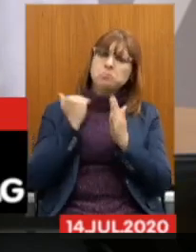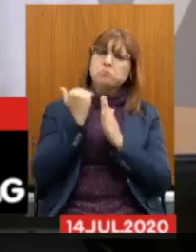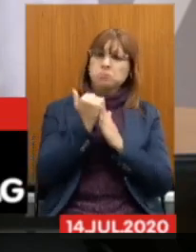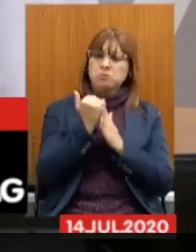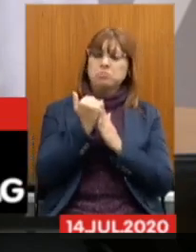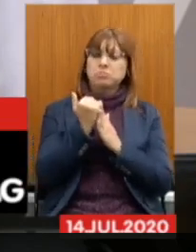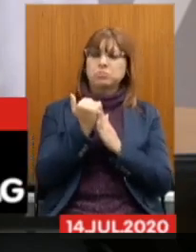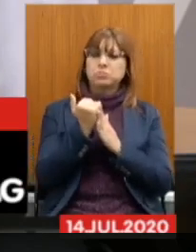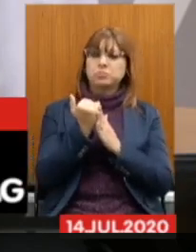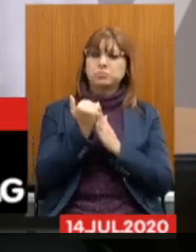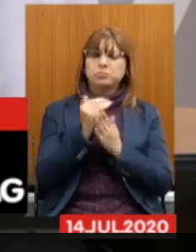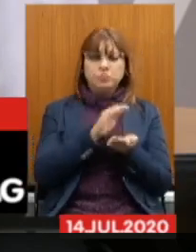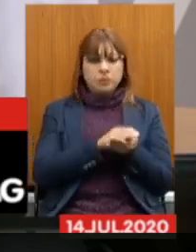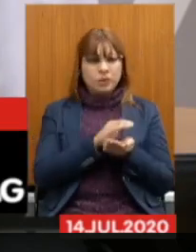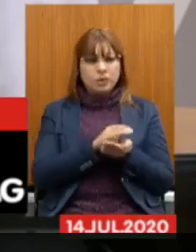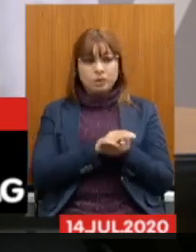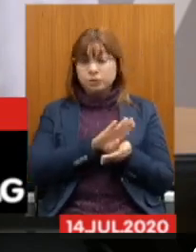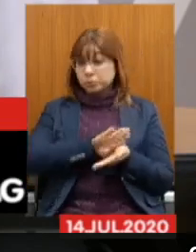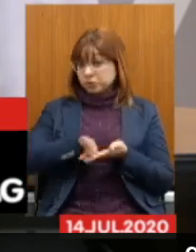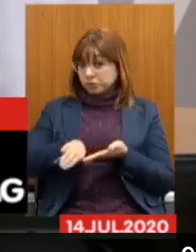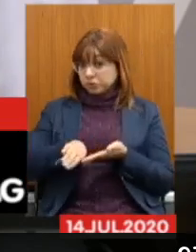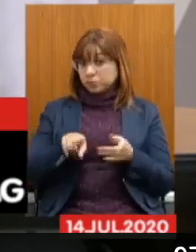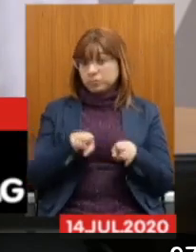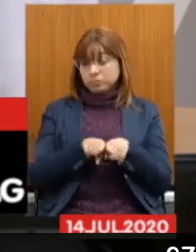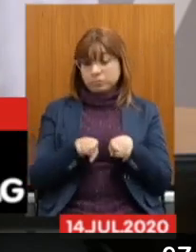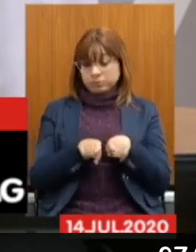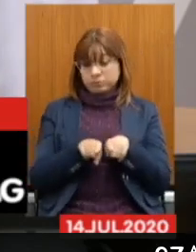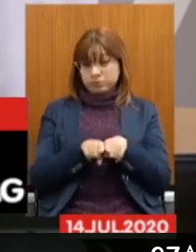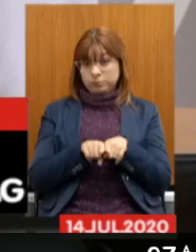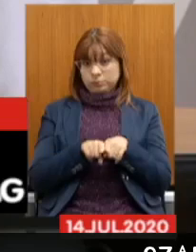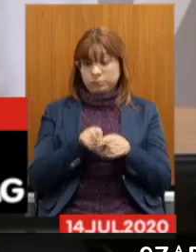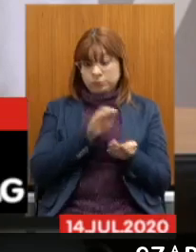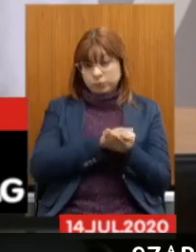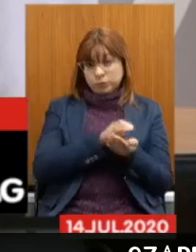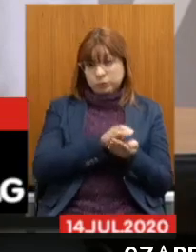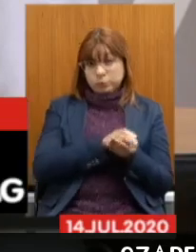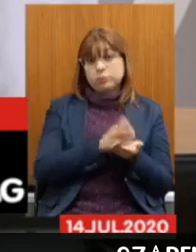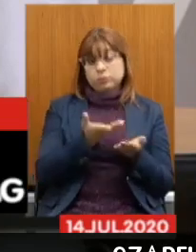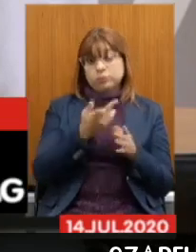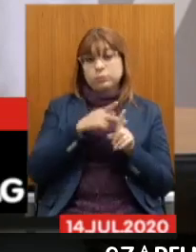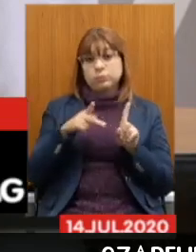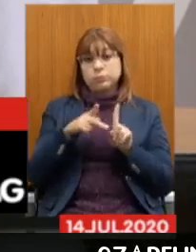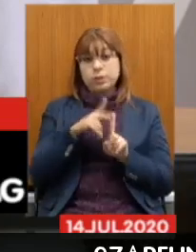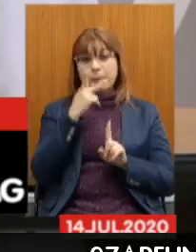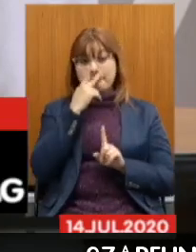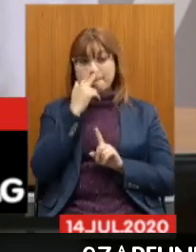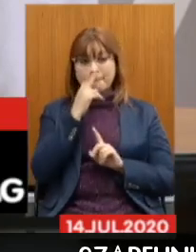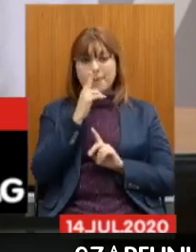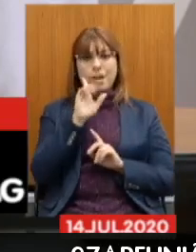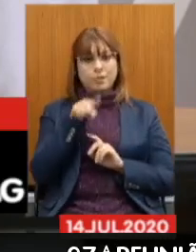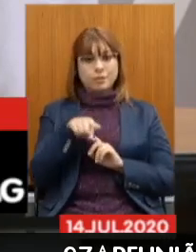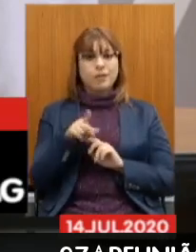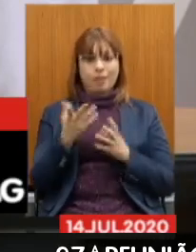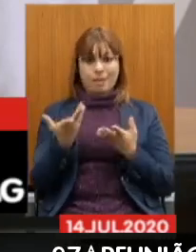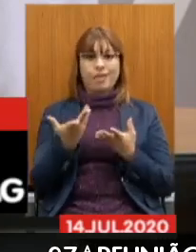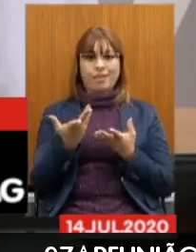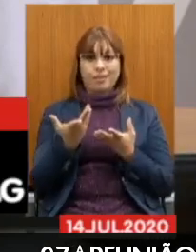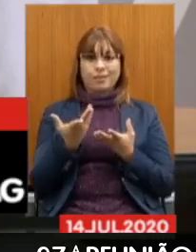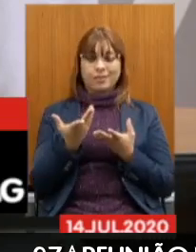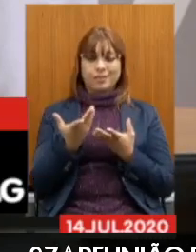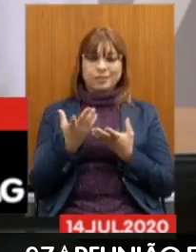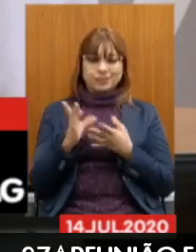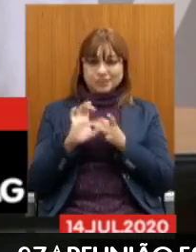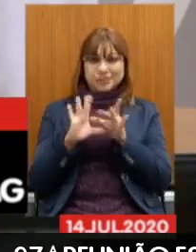extintos, recursos previdenciários foram usados como se fossem pertencentes ao Caixa Único dos Estados, do Estado,